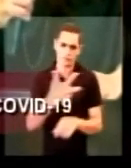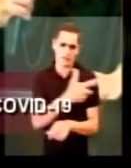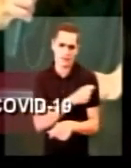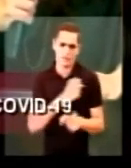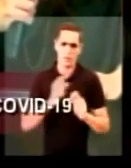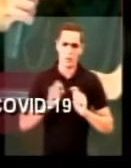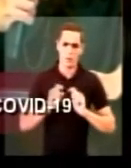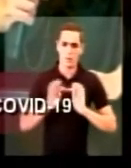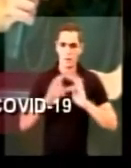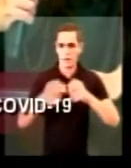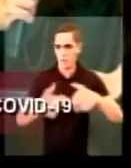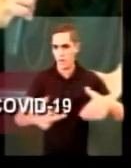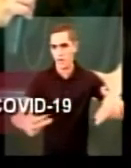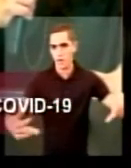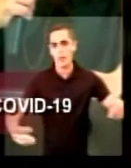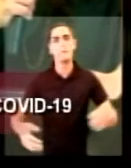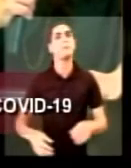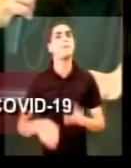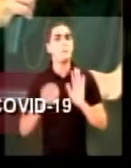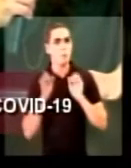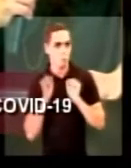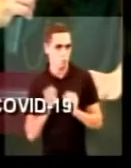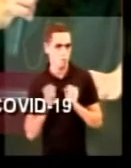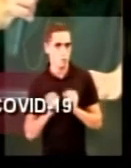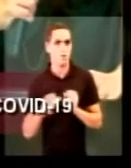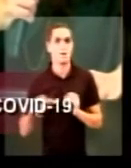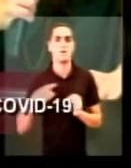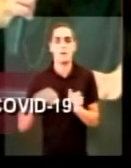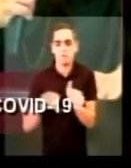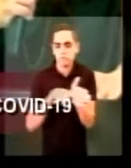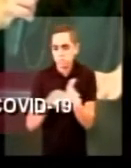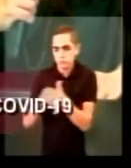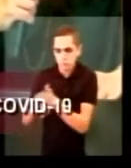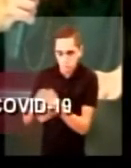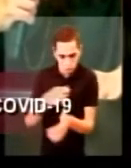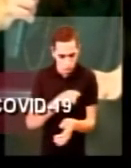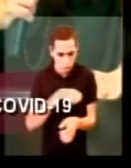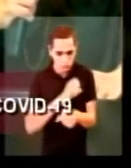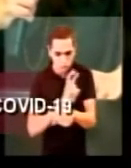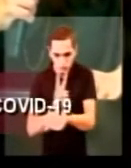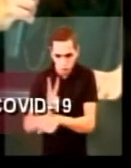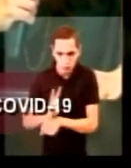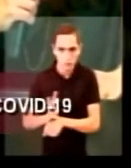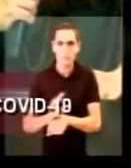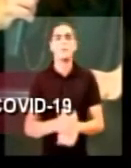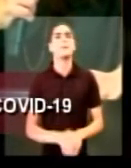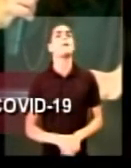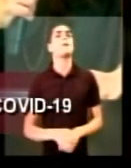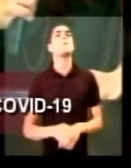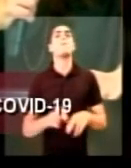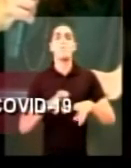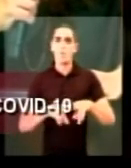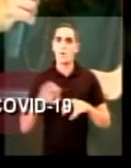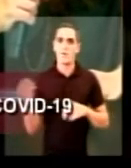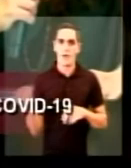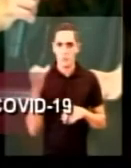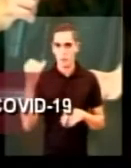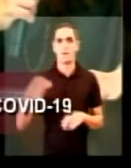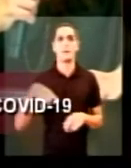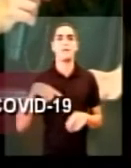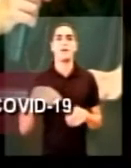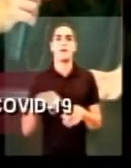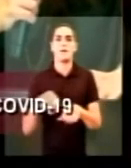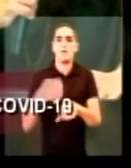ser investigados. E por isso será tão importante as capacitações que nós estaremos fazendo para os serviços